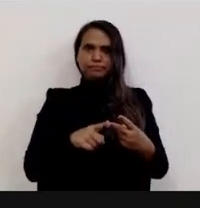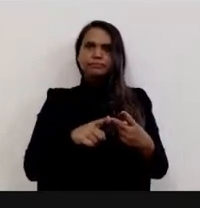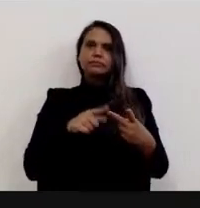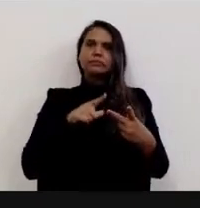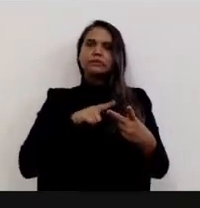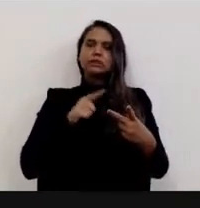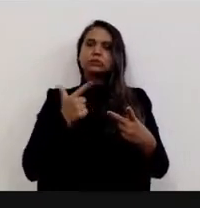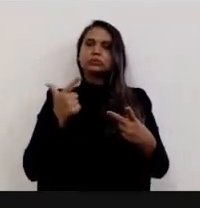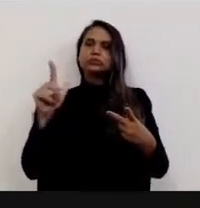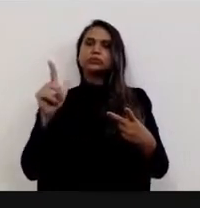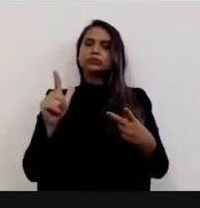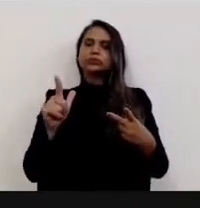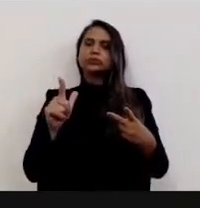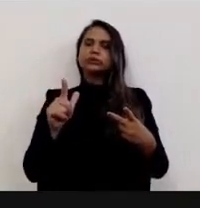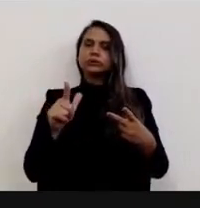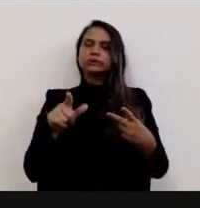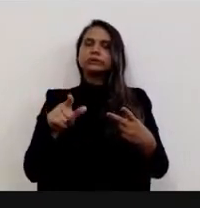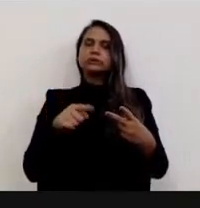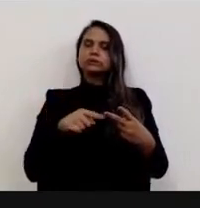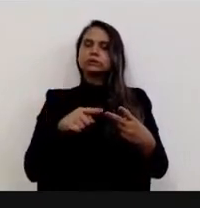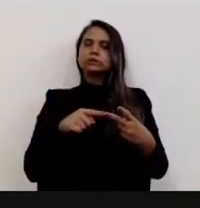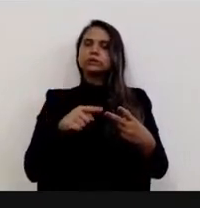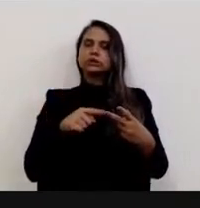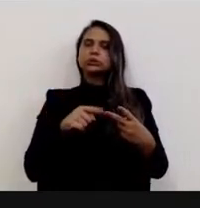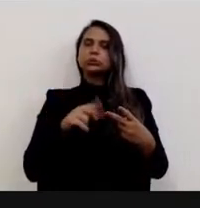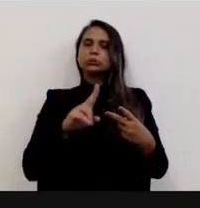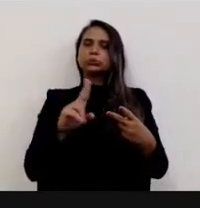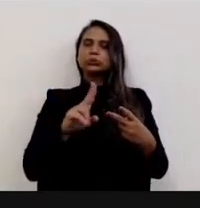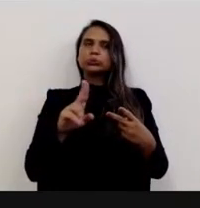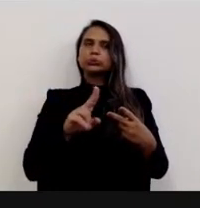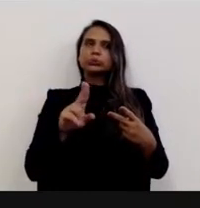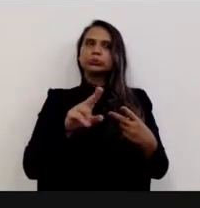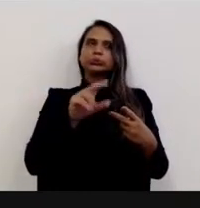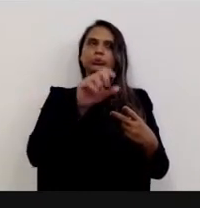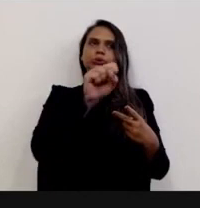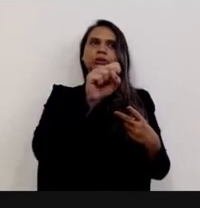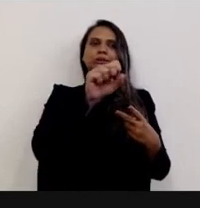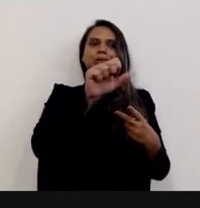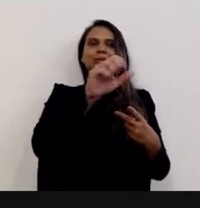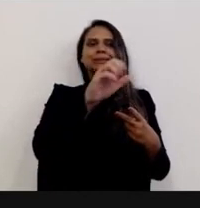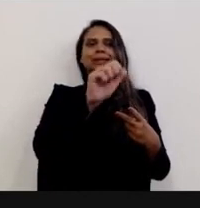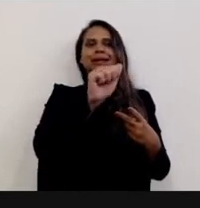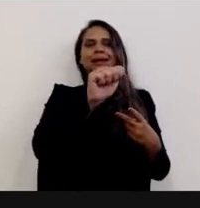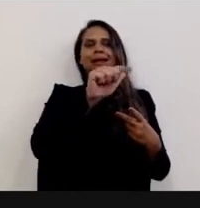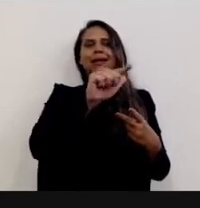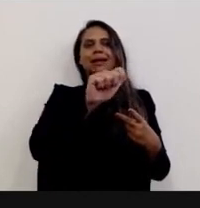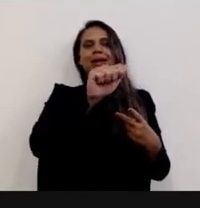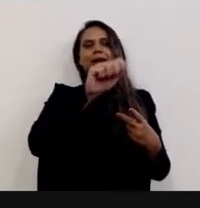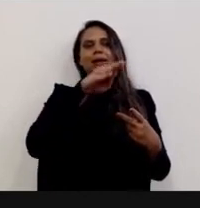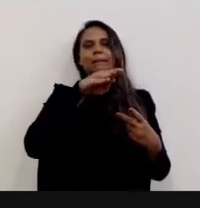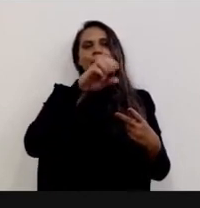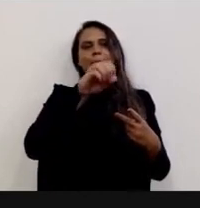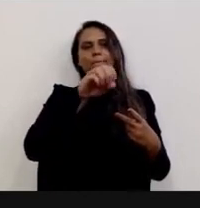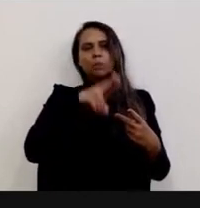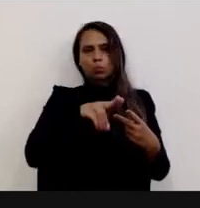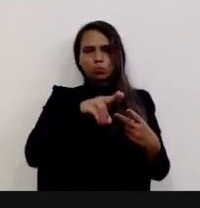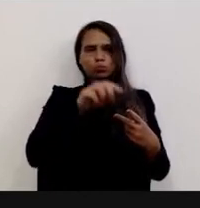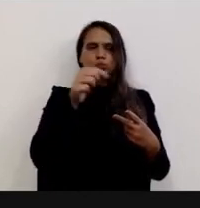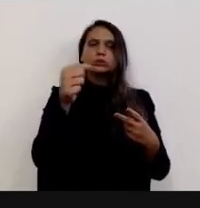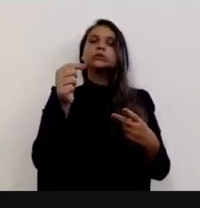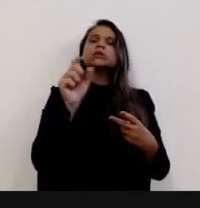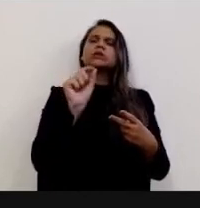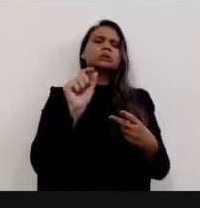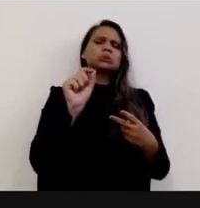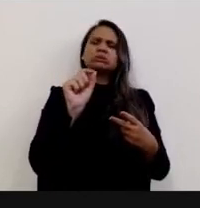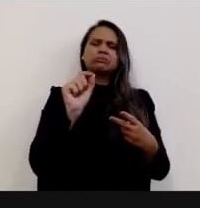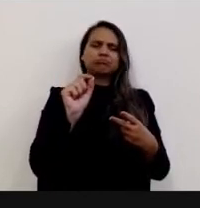Além dessa biblioteca, a gente utilizou também uma biblioteca chamada Scalable Unsupervised Outlier Detection,